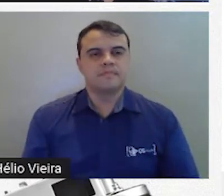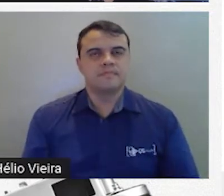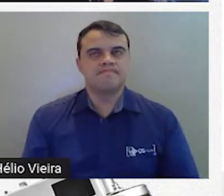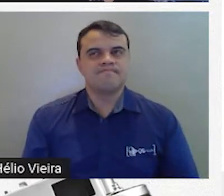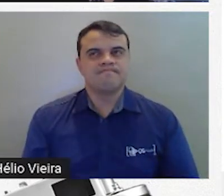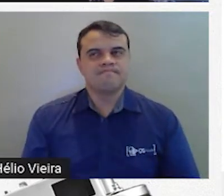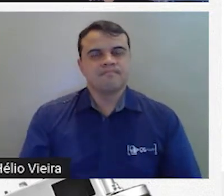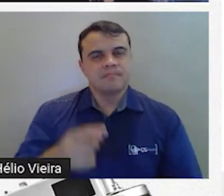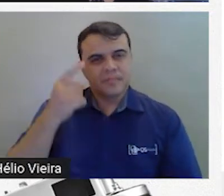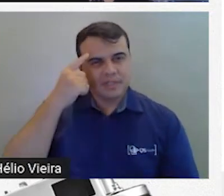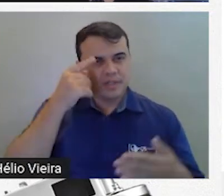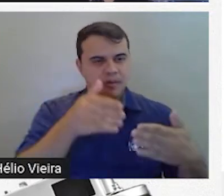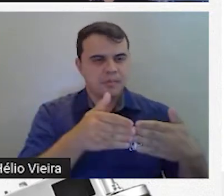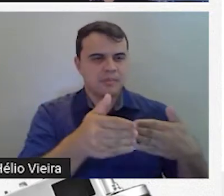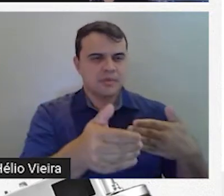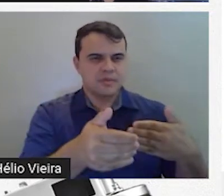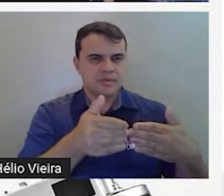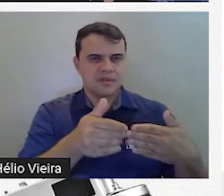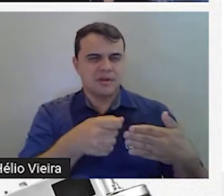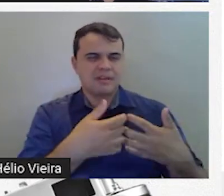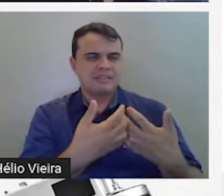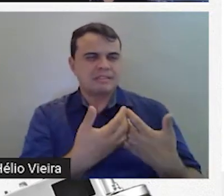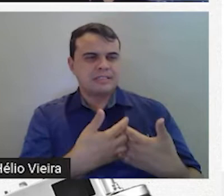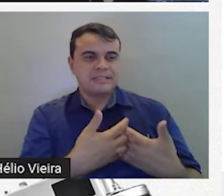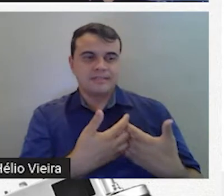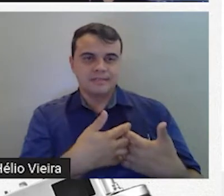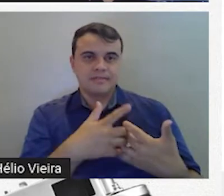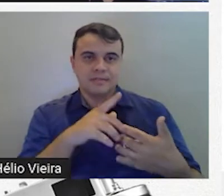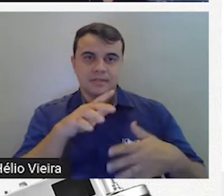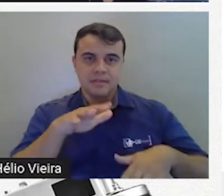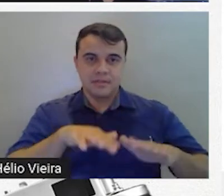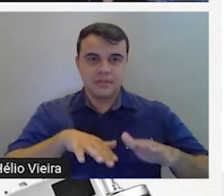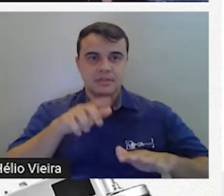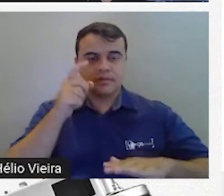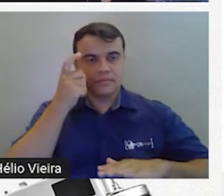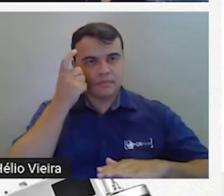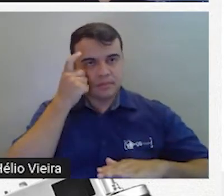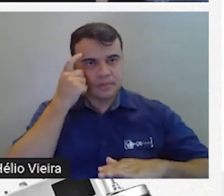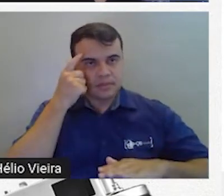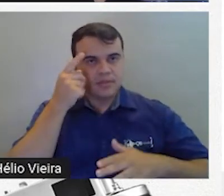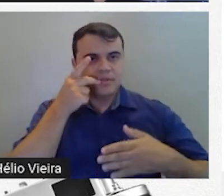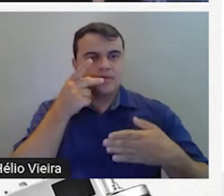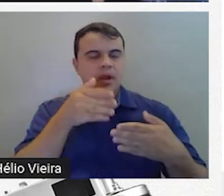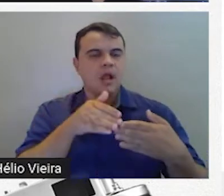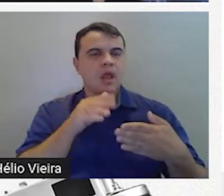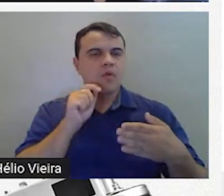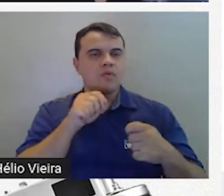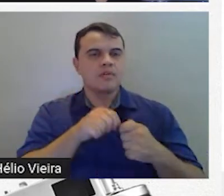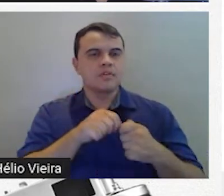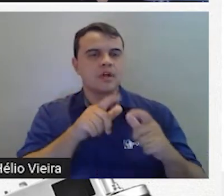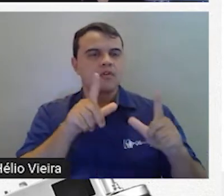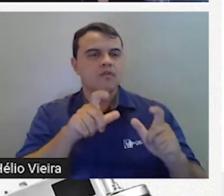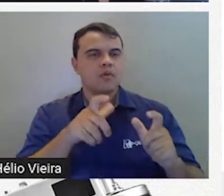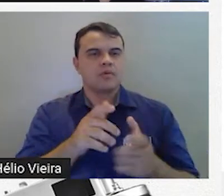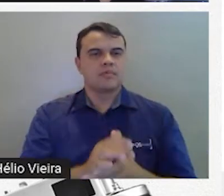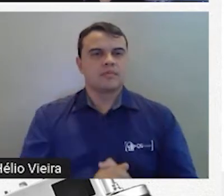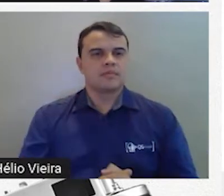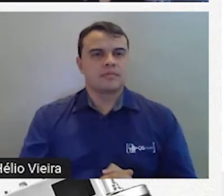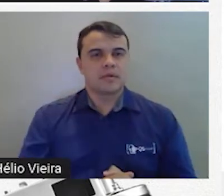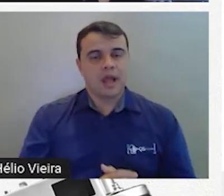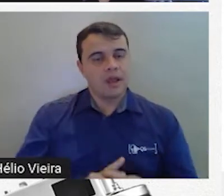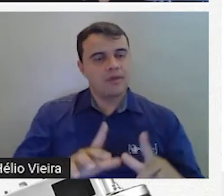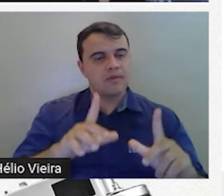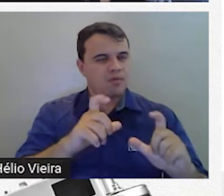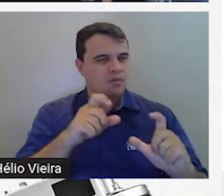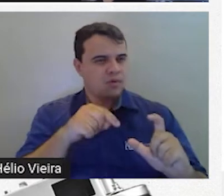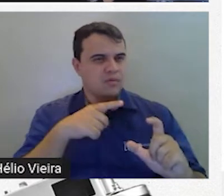Pensar a perspectiva é um pouquinho mais complexo, porque normalmente a gente pensa, quando a gente fala assim, vou fazer uma fotografia. A